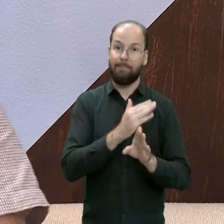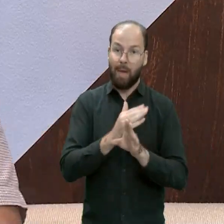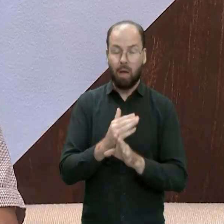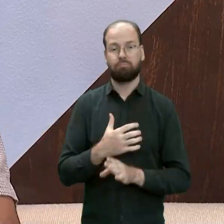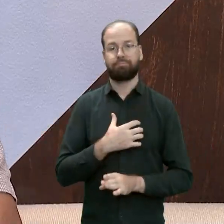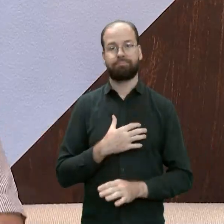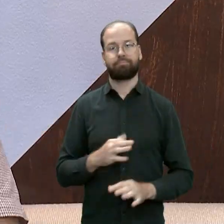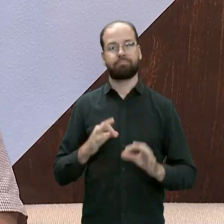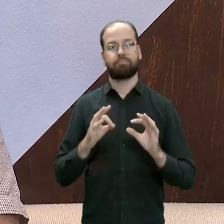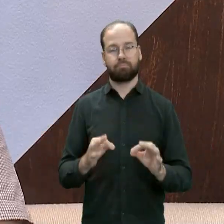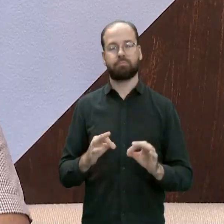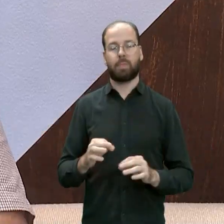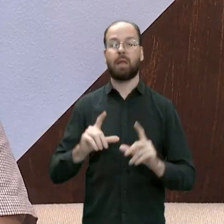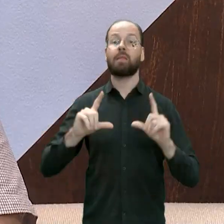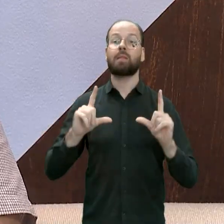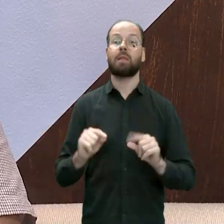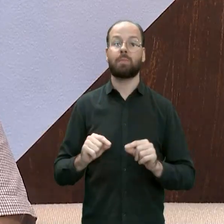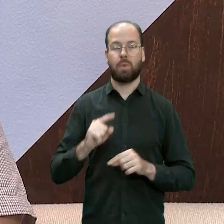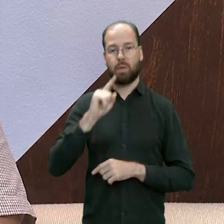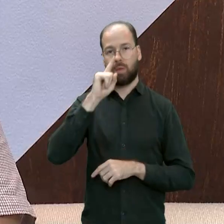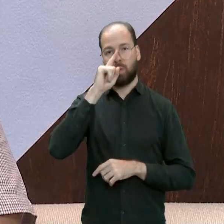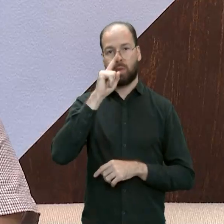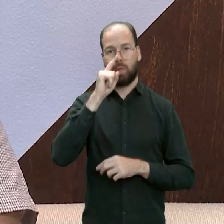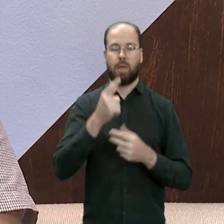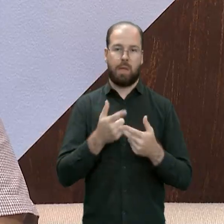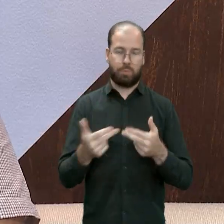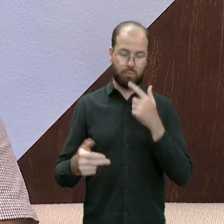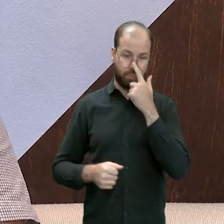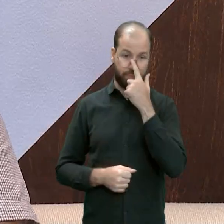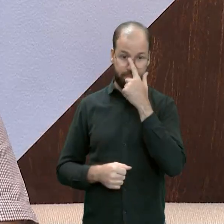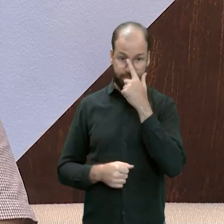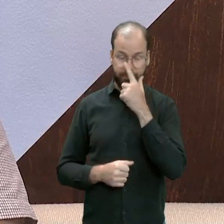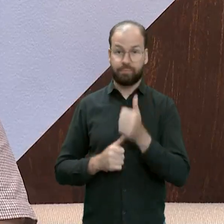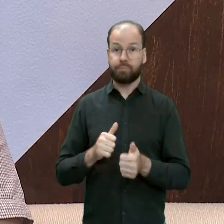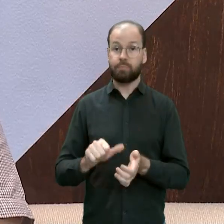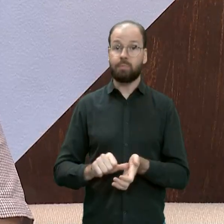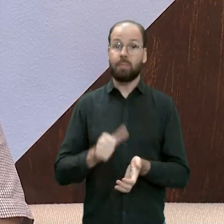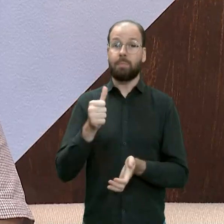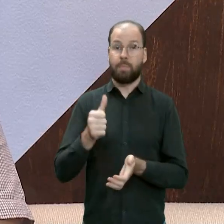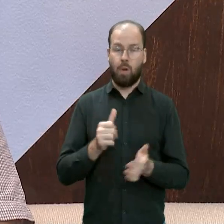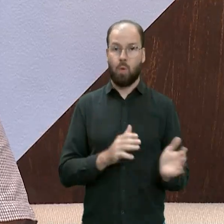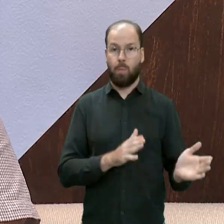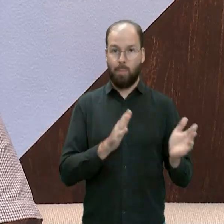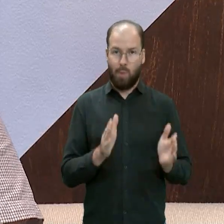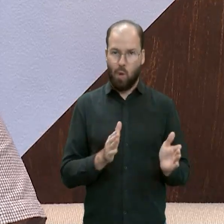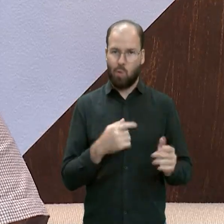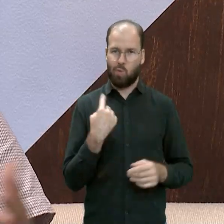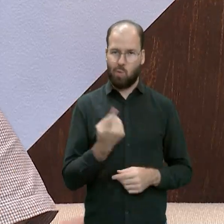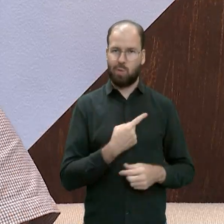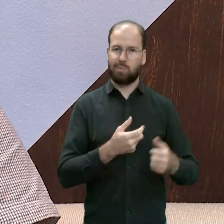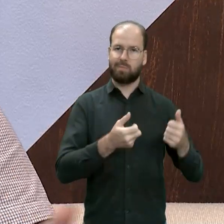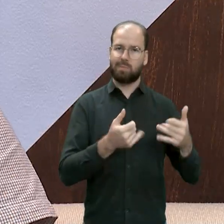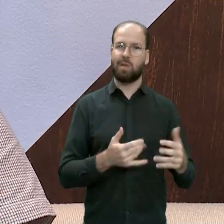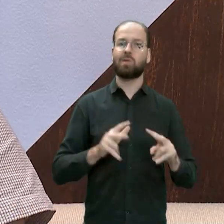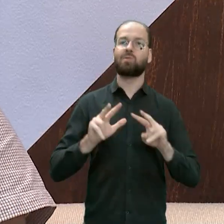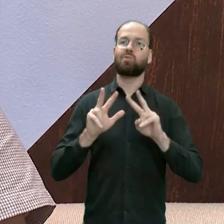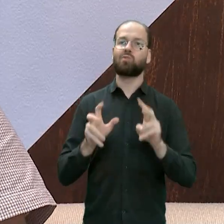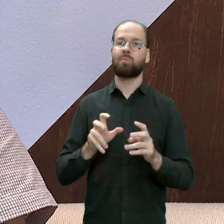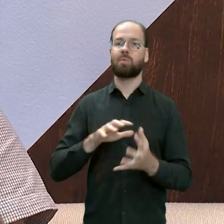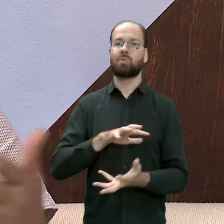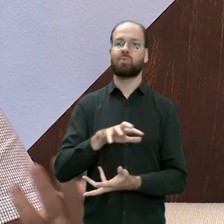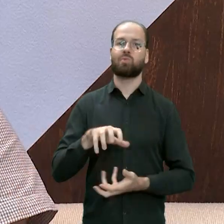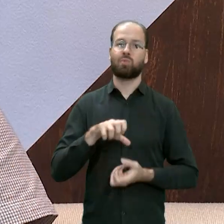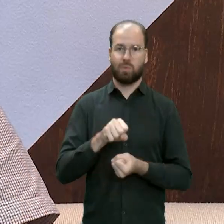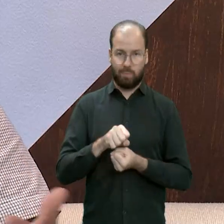da nossa exposição, né? Então, no começo, no primeiro bloco, a gente falou em questões sustentáveis, né?